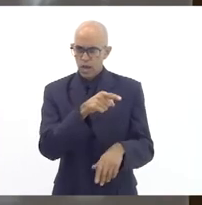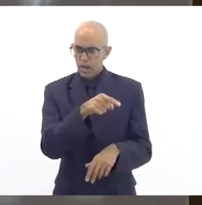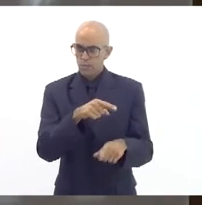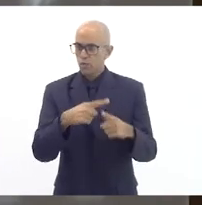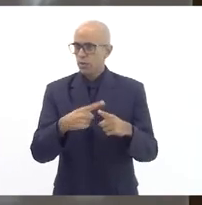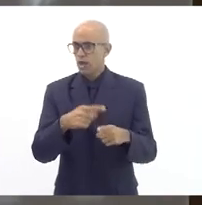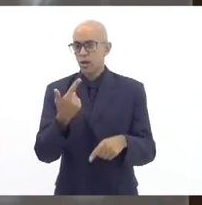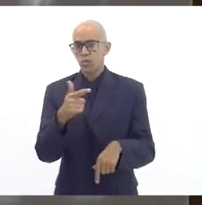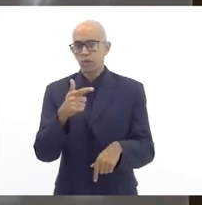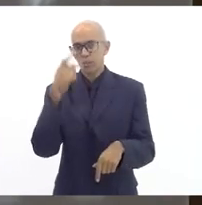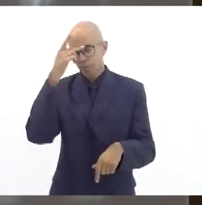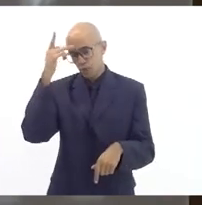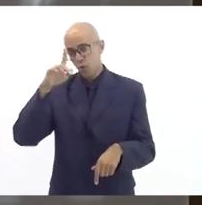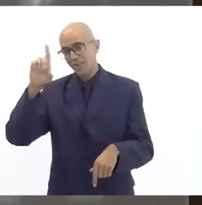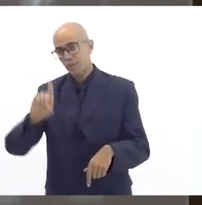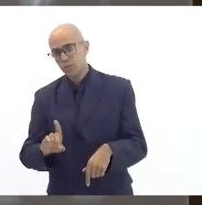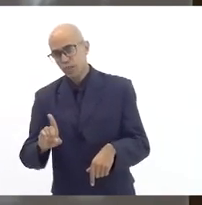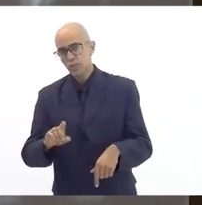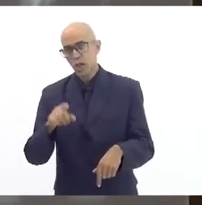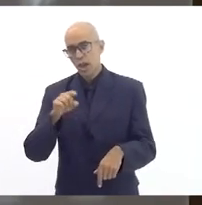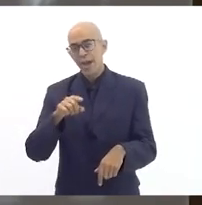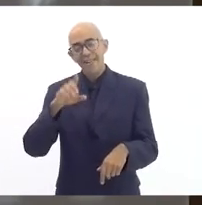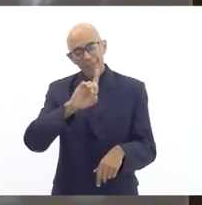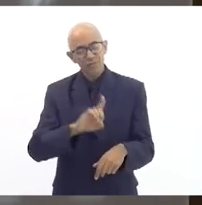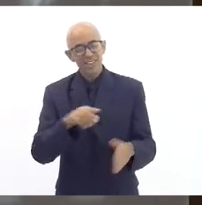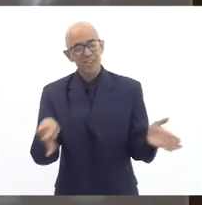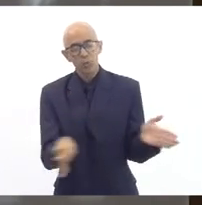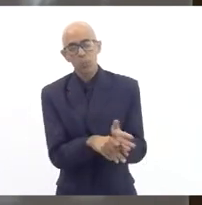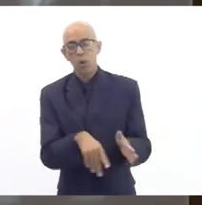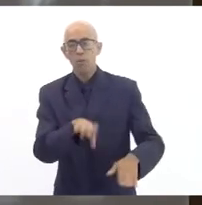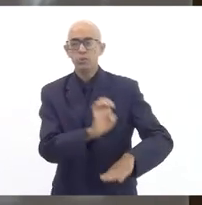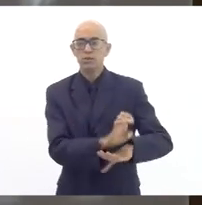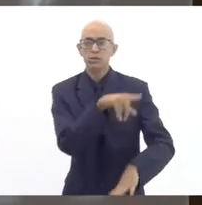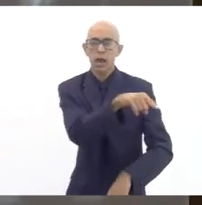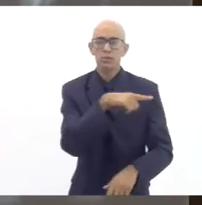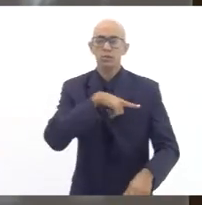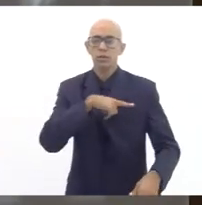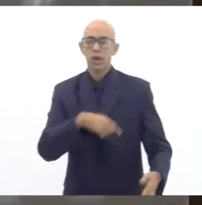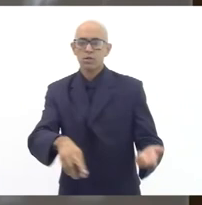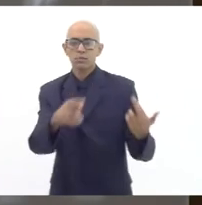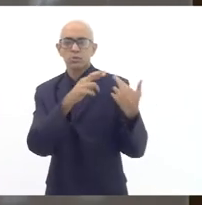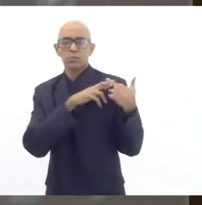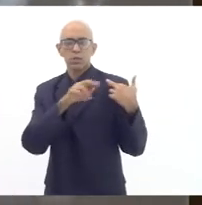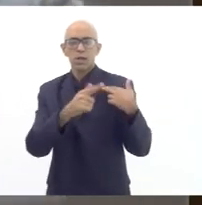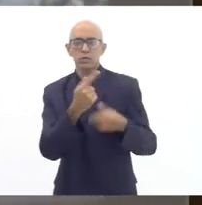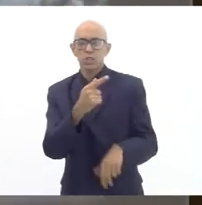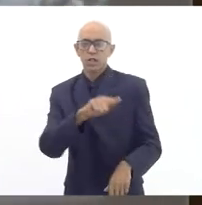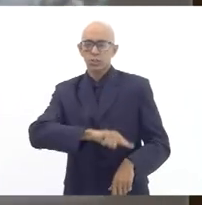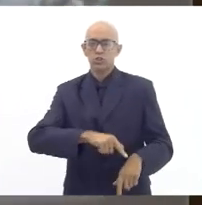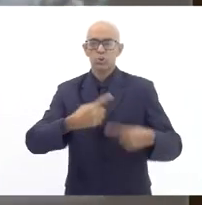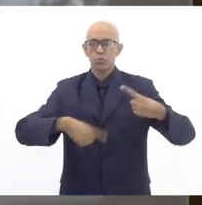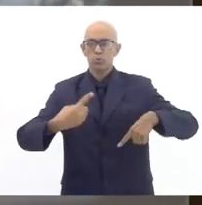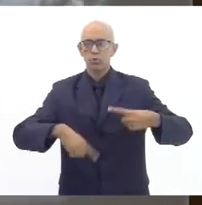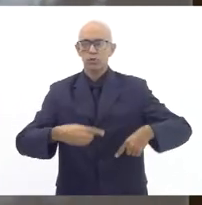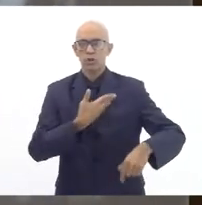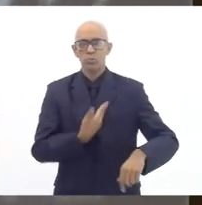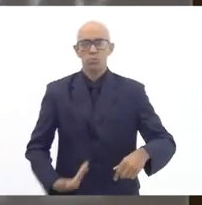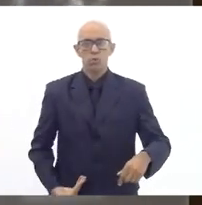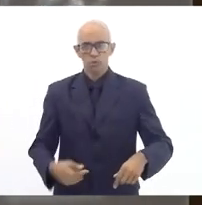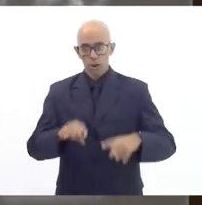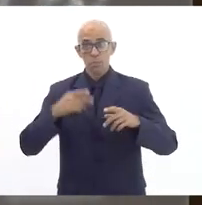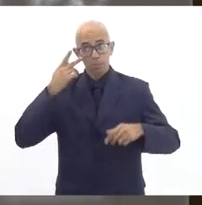pessoas com deficiência. Na verdade, a deficiência é do Estado, que tem a responsabilidade de garantir políticas públicas para todos e